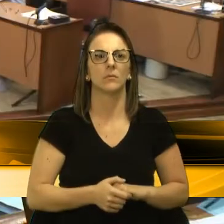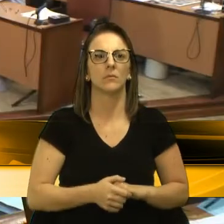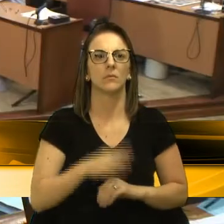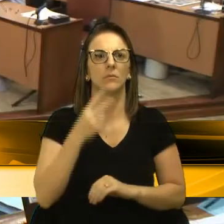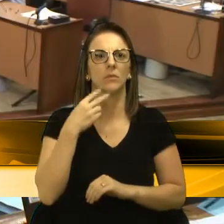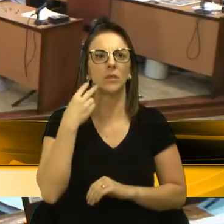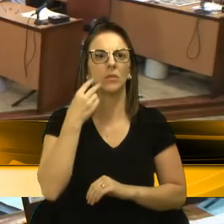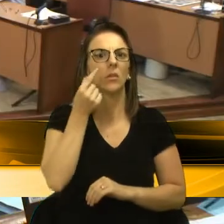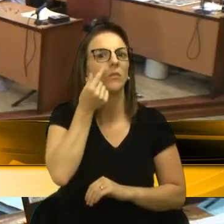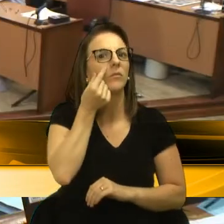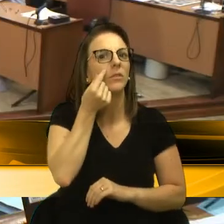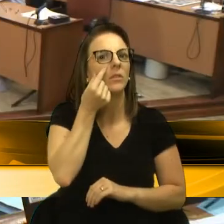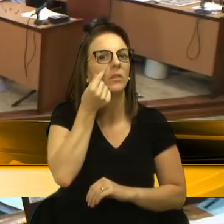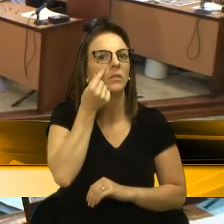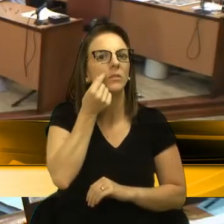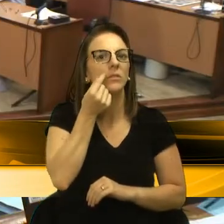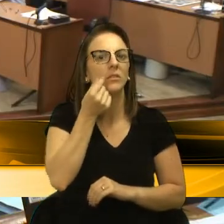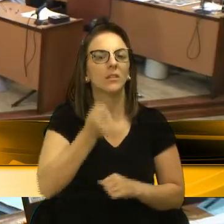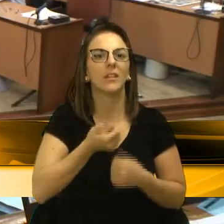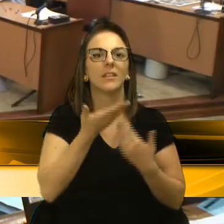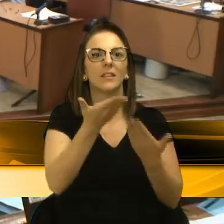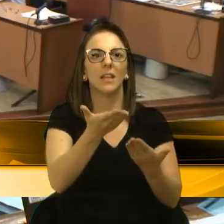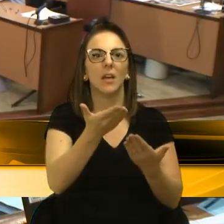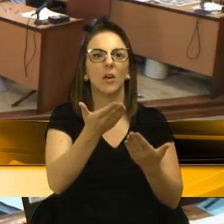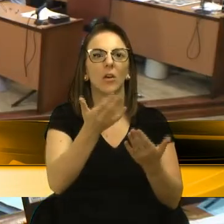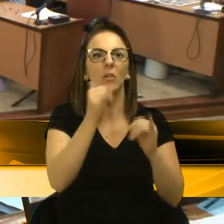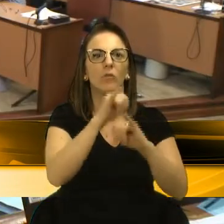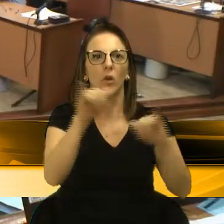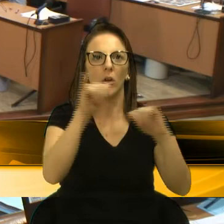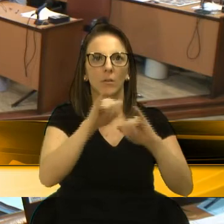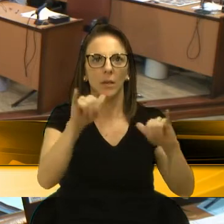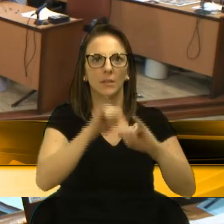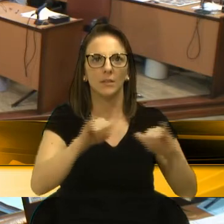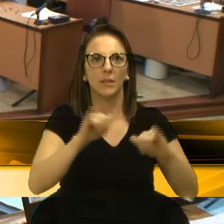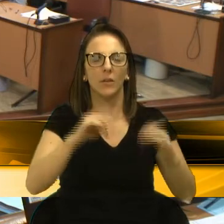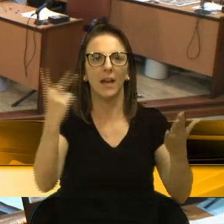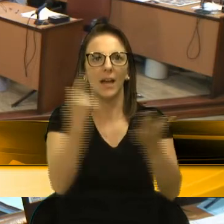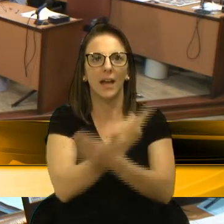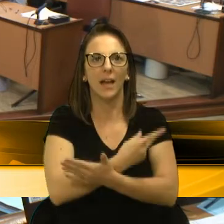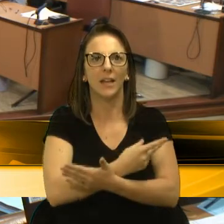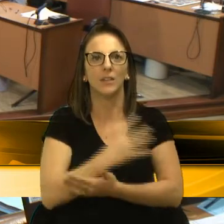deu uma informação equivocada, todo mundo festejou. E nós podemos